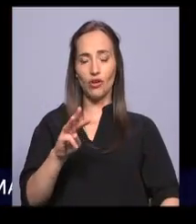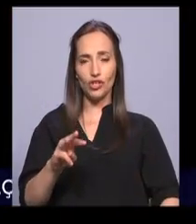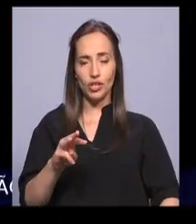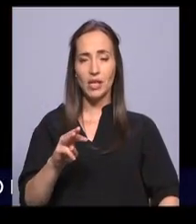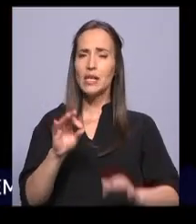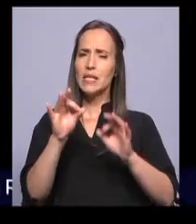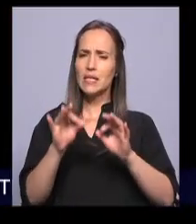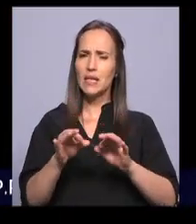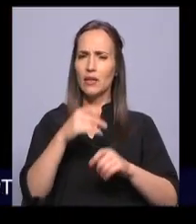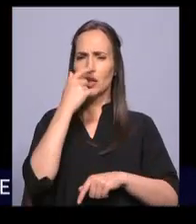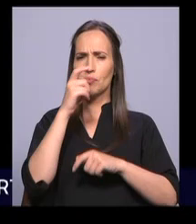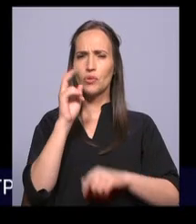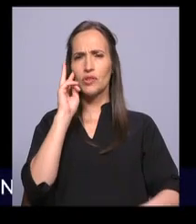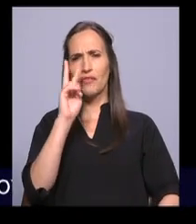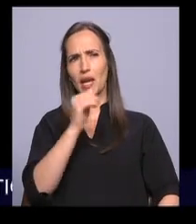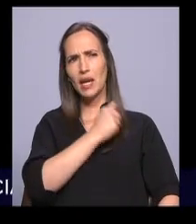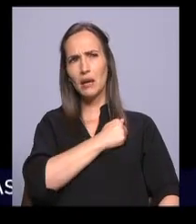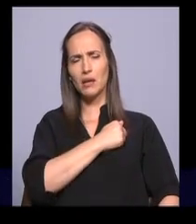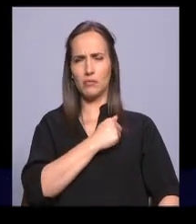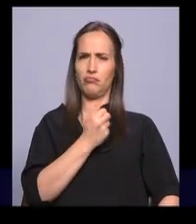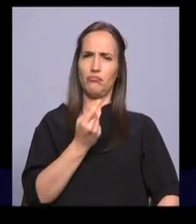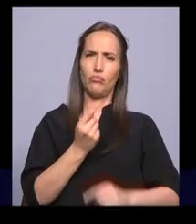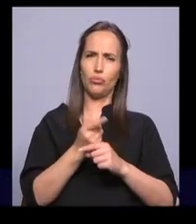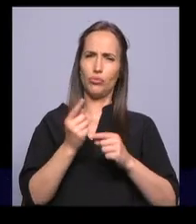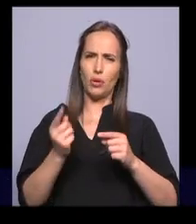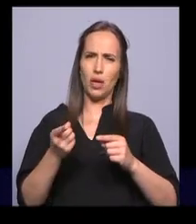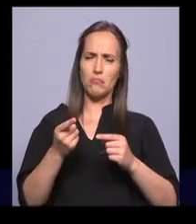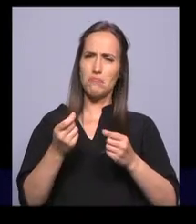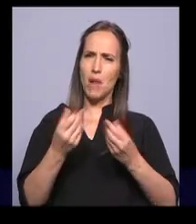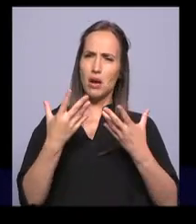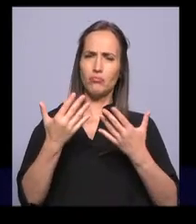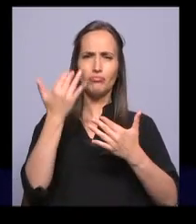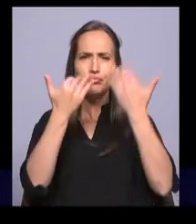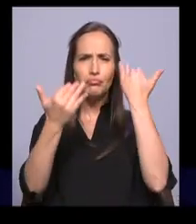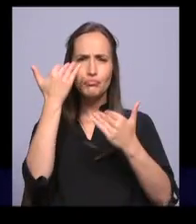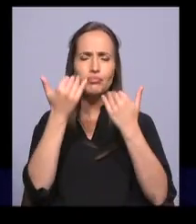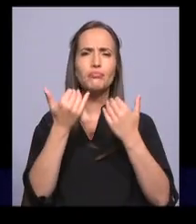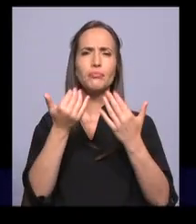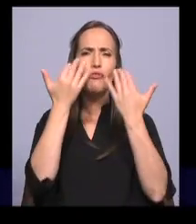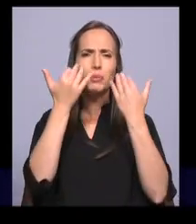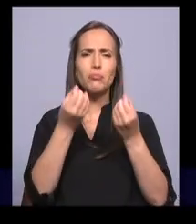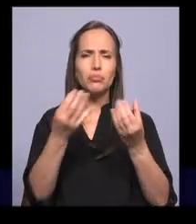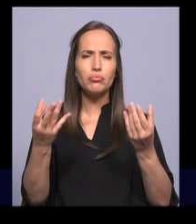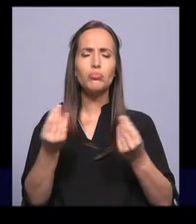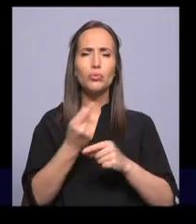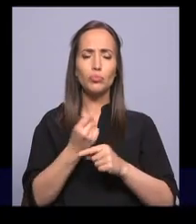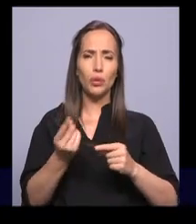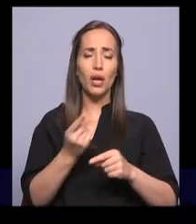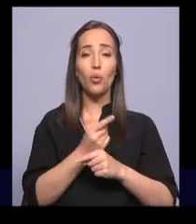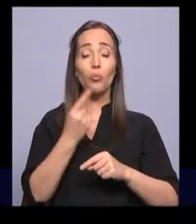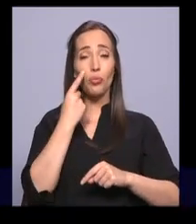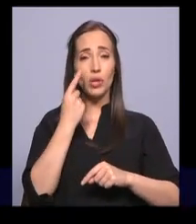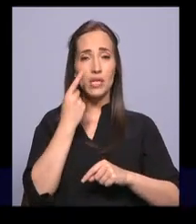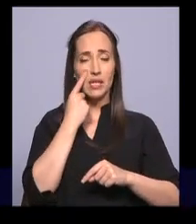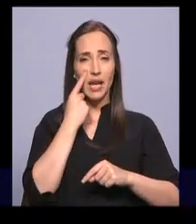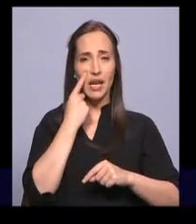os telespectadores lá em casa perguntam-se porquê toda esta informação. Porque, Daniel, conhecer a trajetória e o ADN, a química das